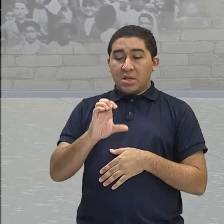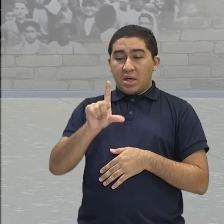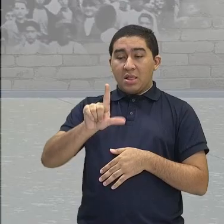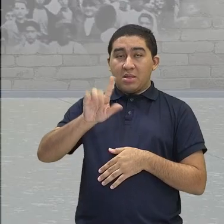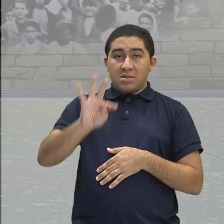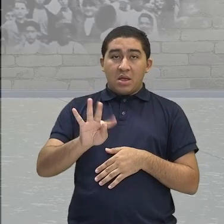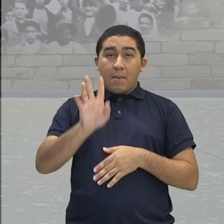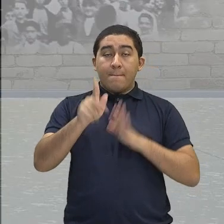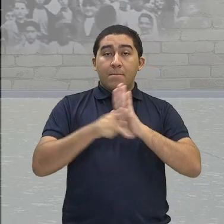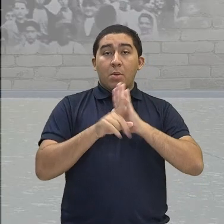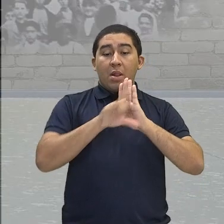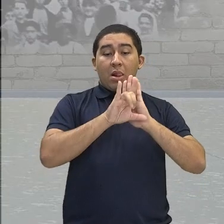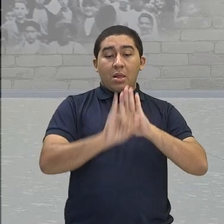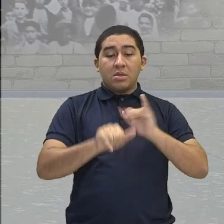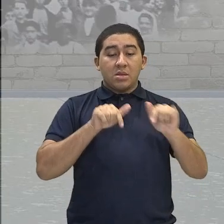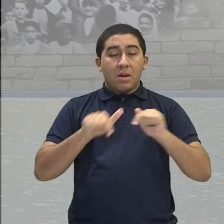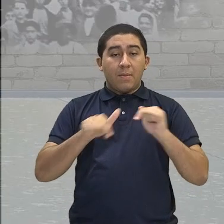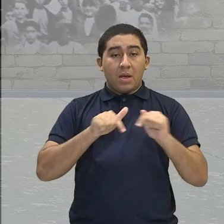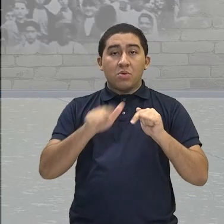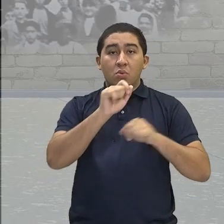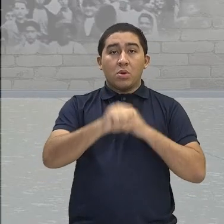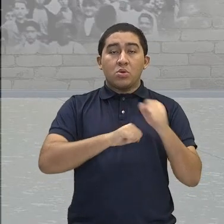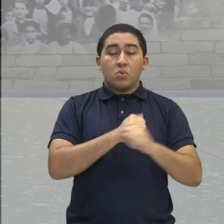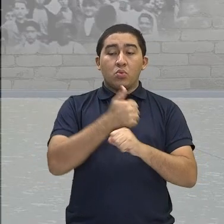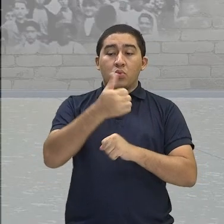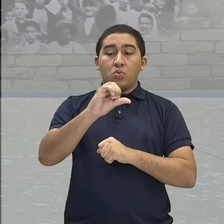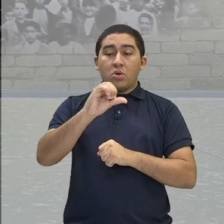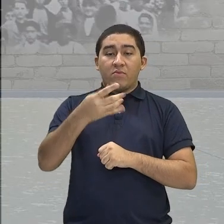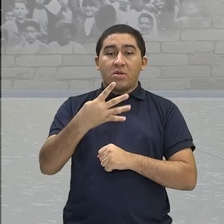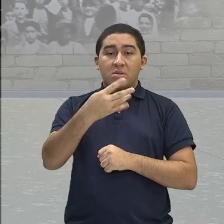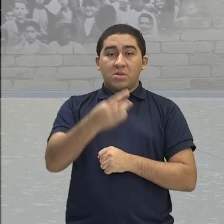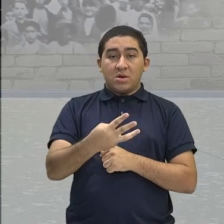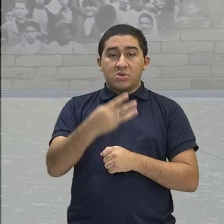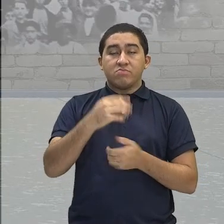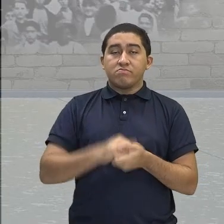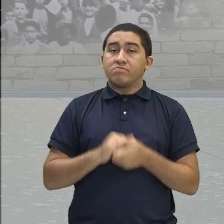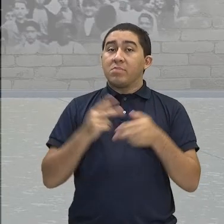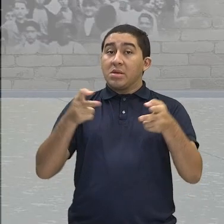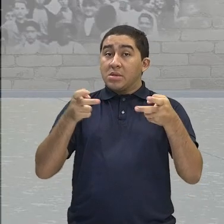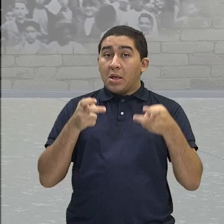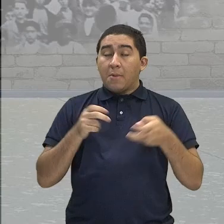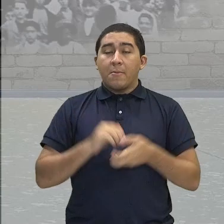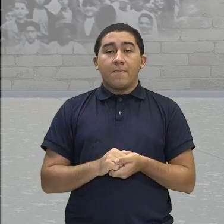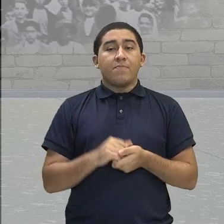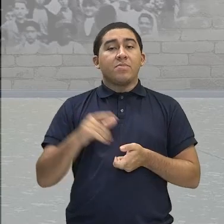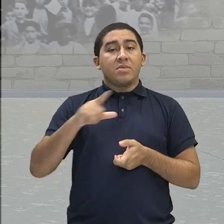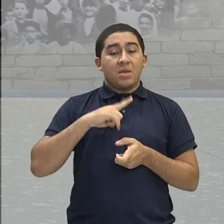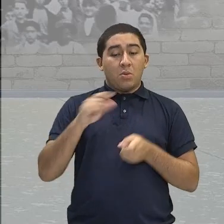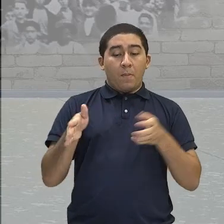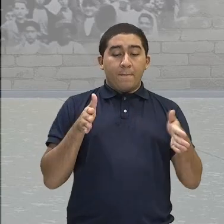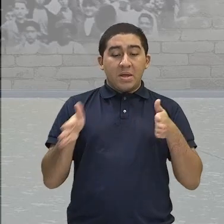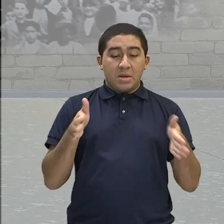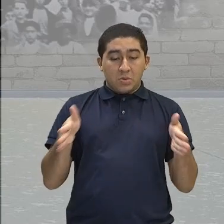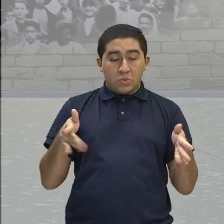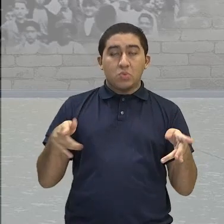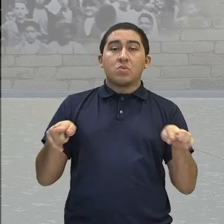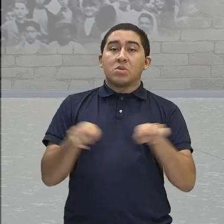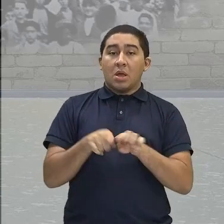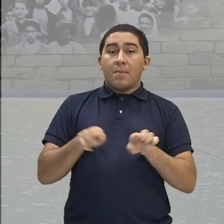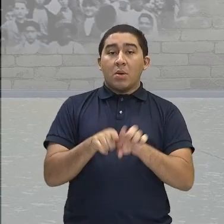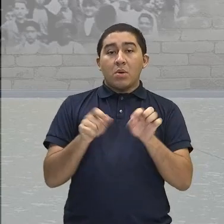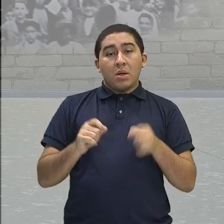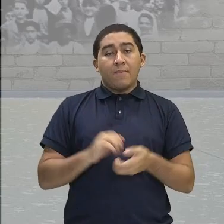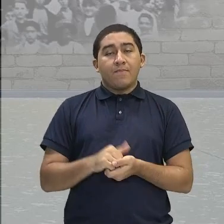das Leis Trabalhistas em 1943. Observem aí que nós temos um espaço de tempo grande, mas